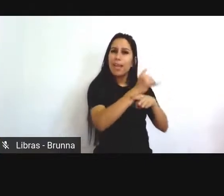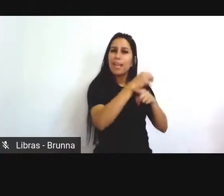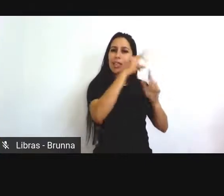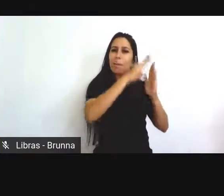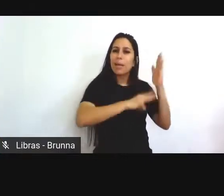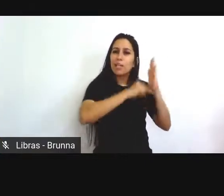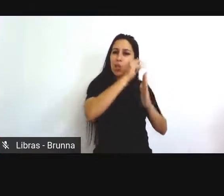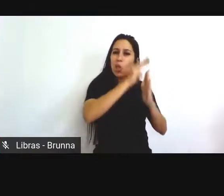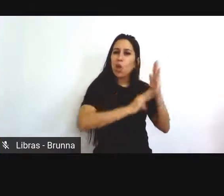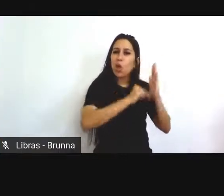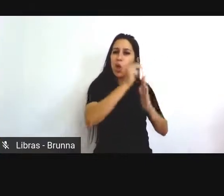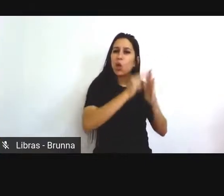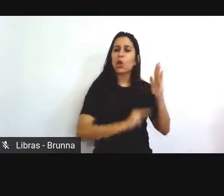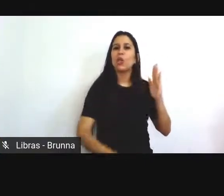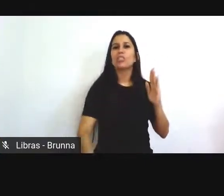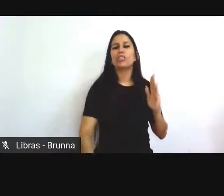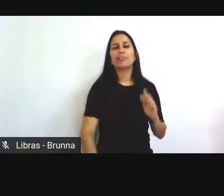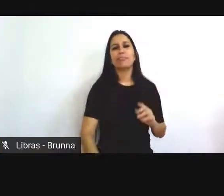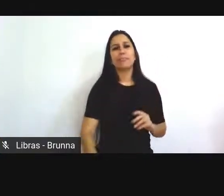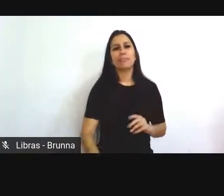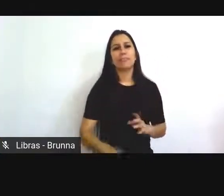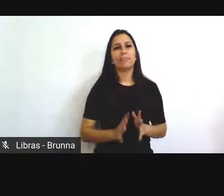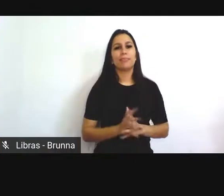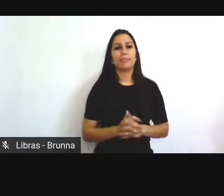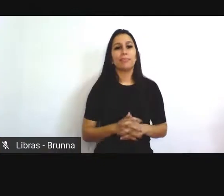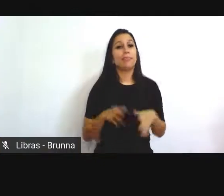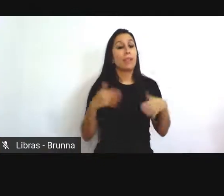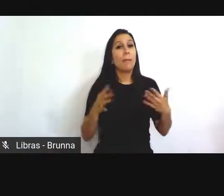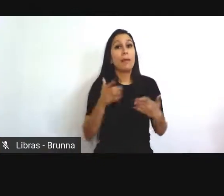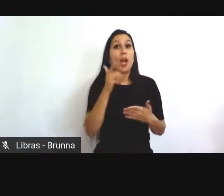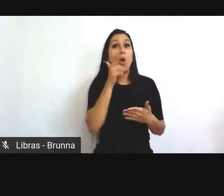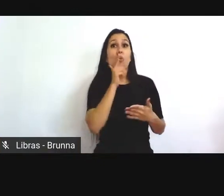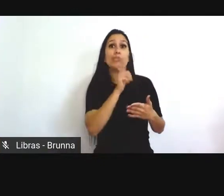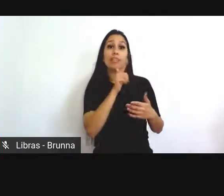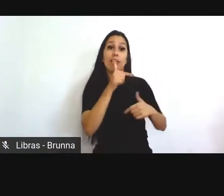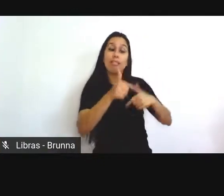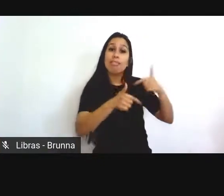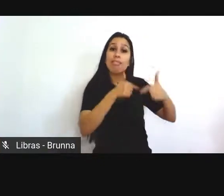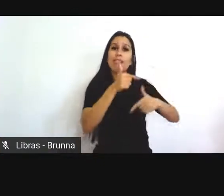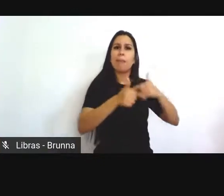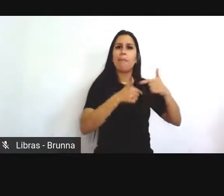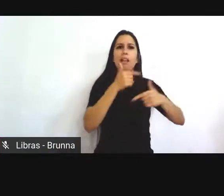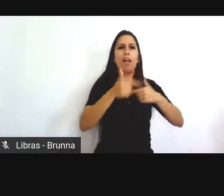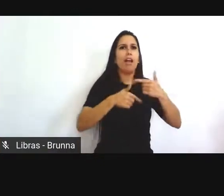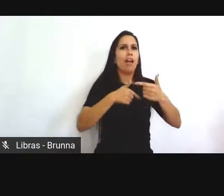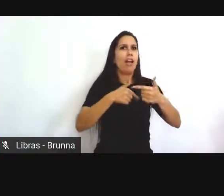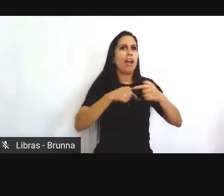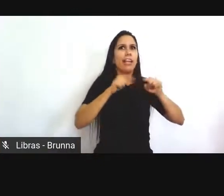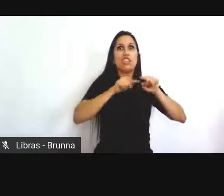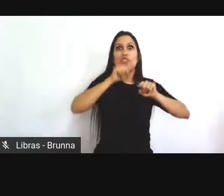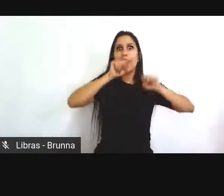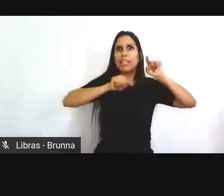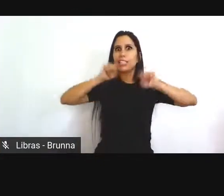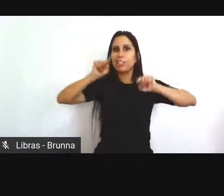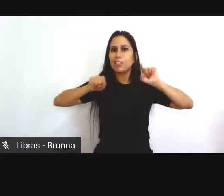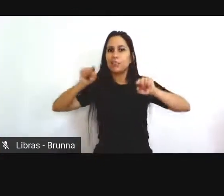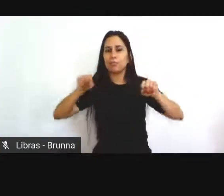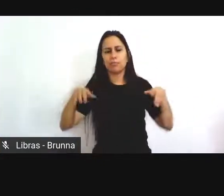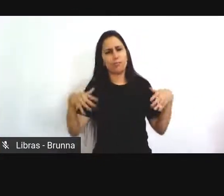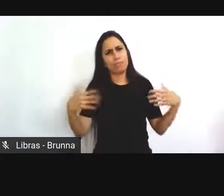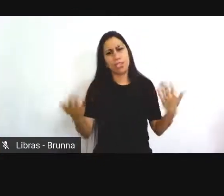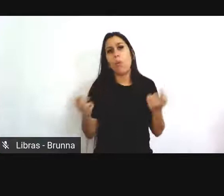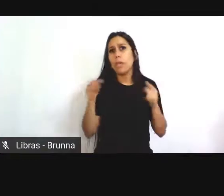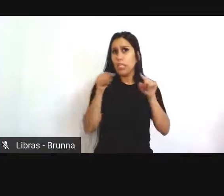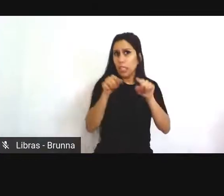metodológicas, para trabalhar em alto nível em outras posições. Bom, esse foi um impacto